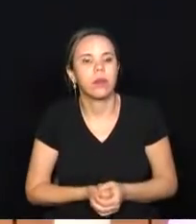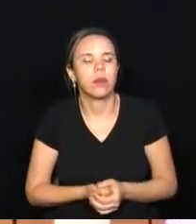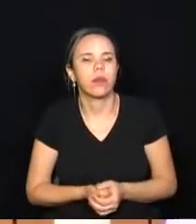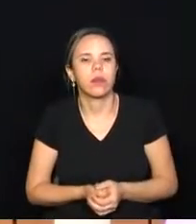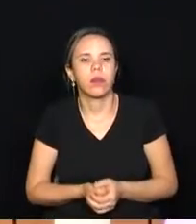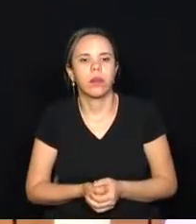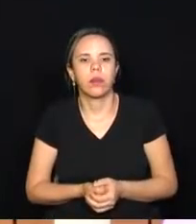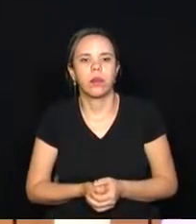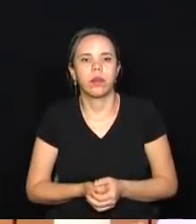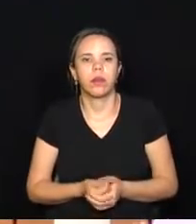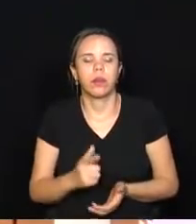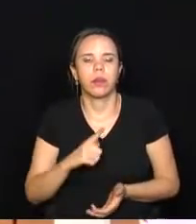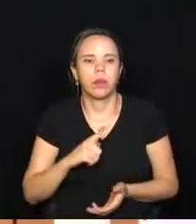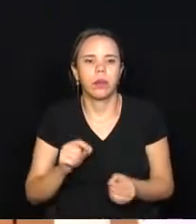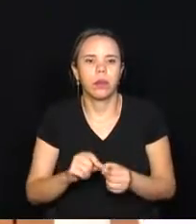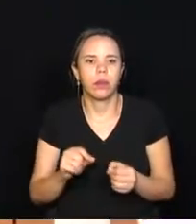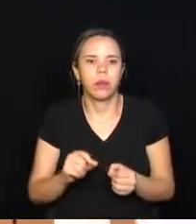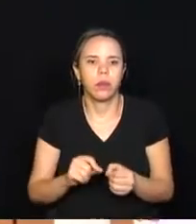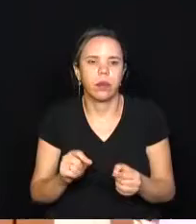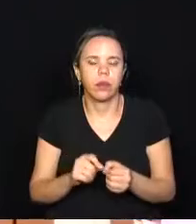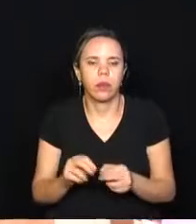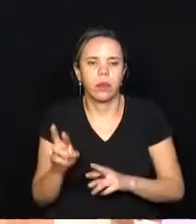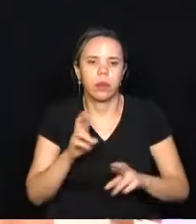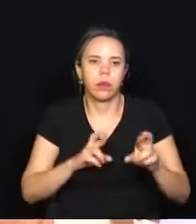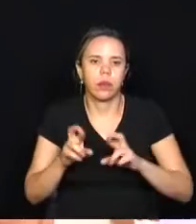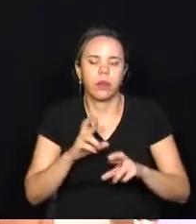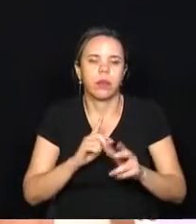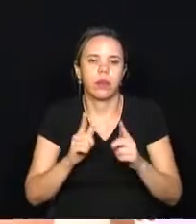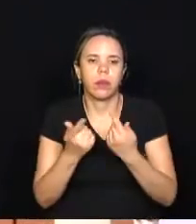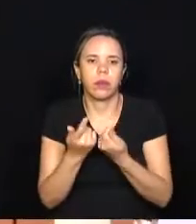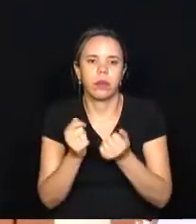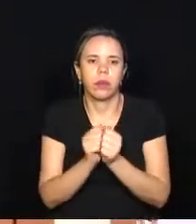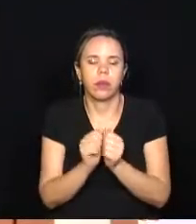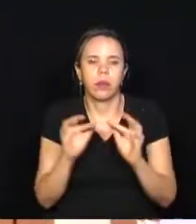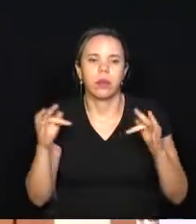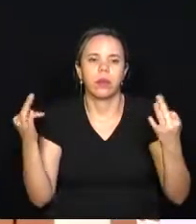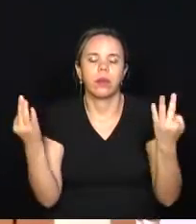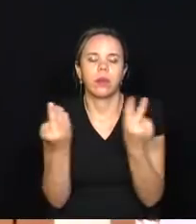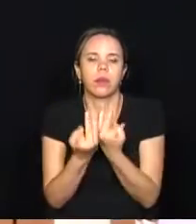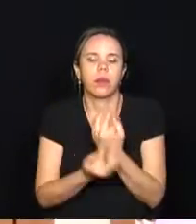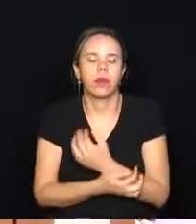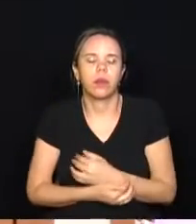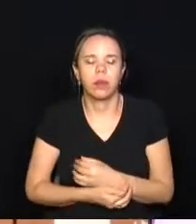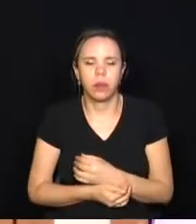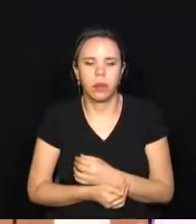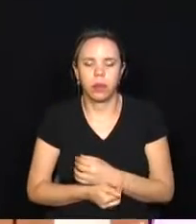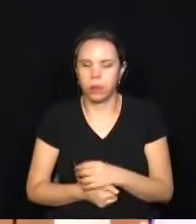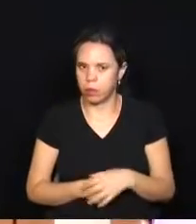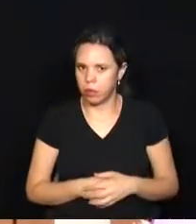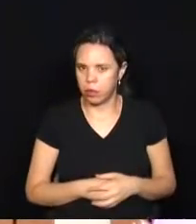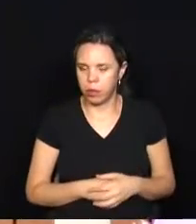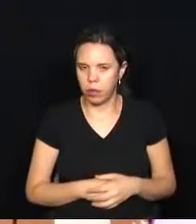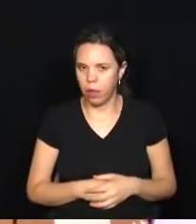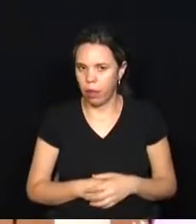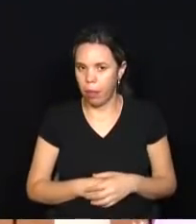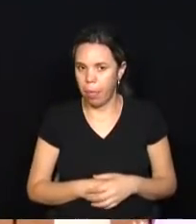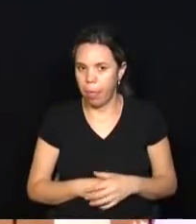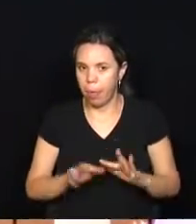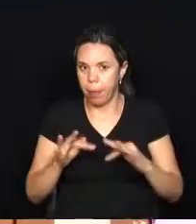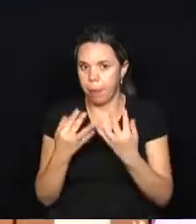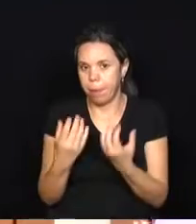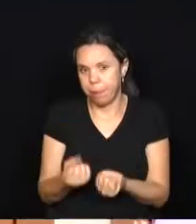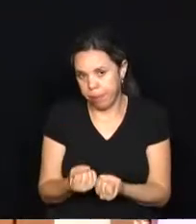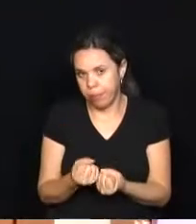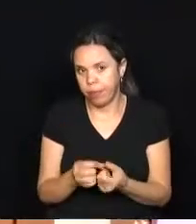Então, você tem que fazer essa verificação e tem que ter uma gestão junto com a família. Né? Claro, desde que a família aceite